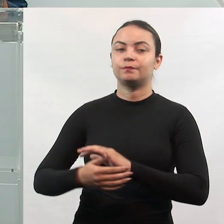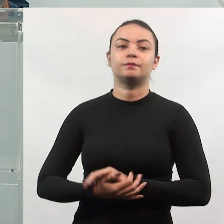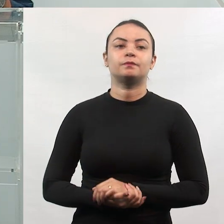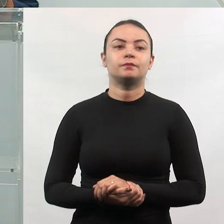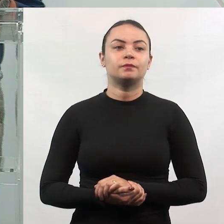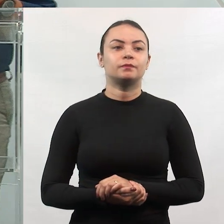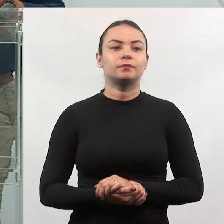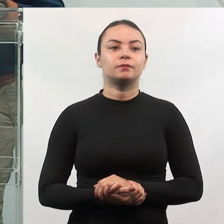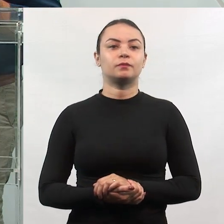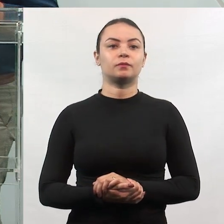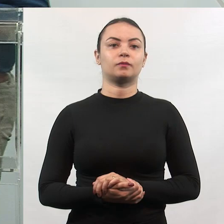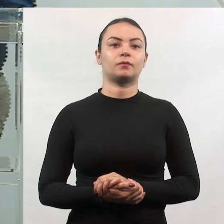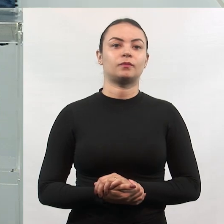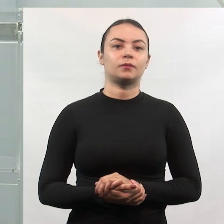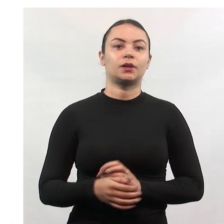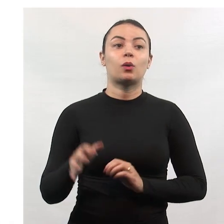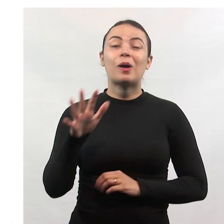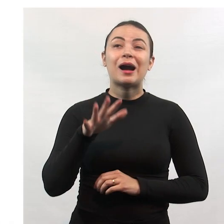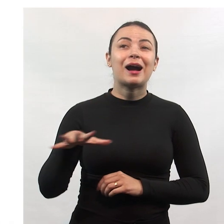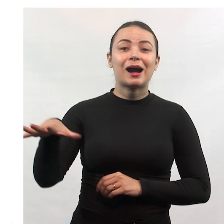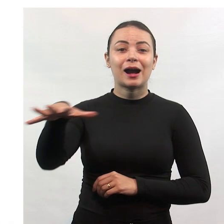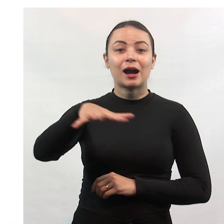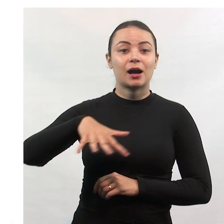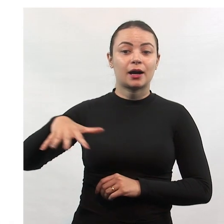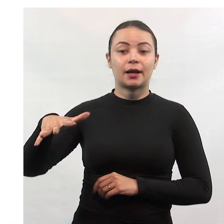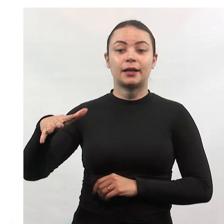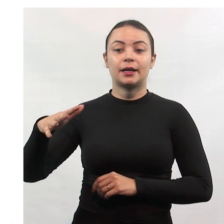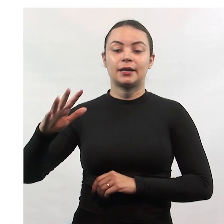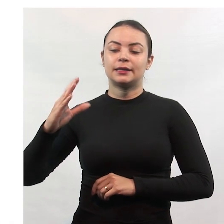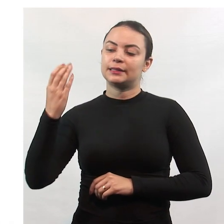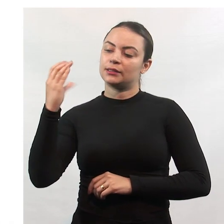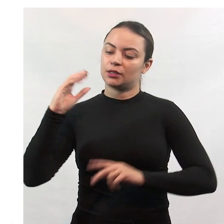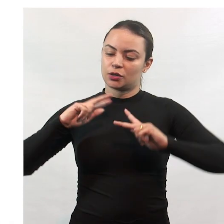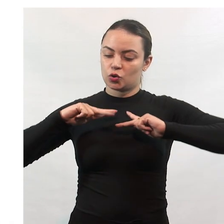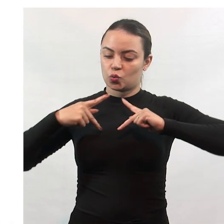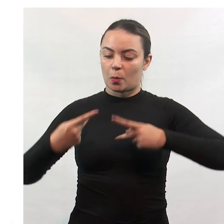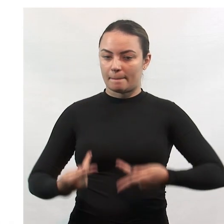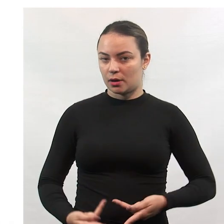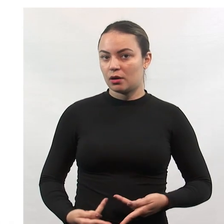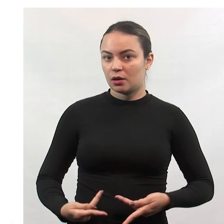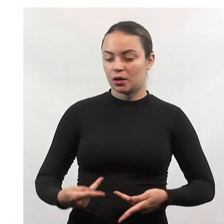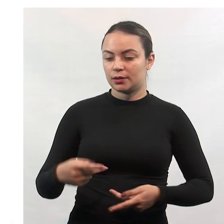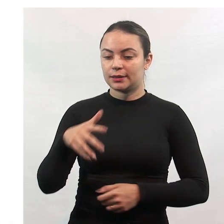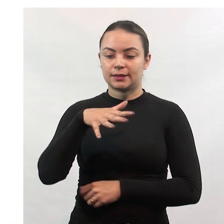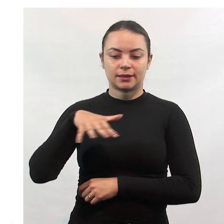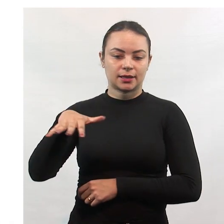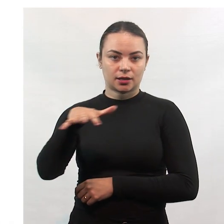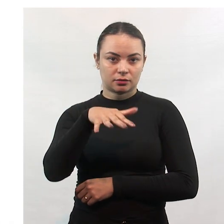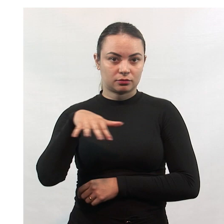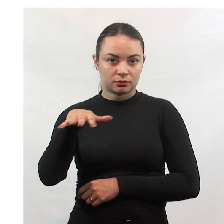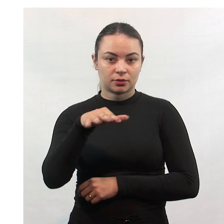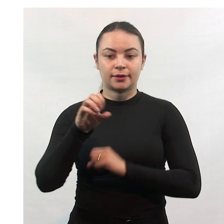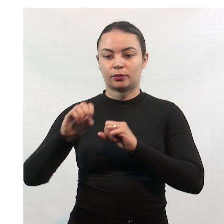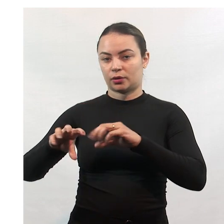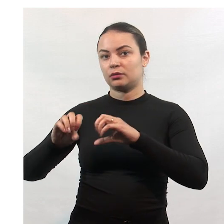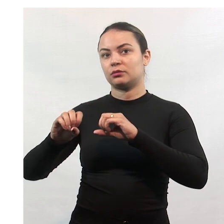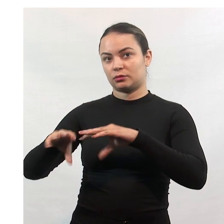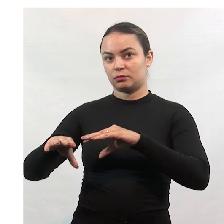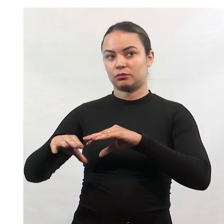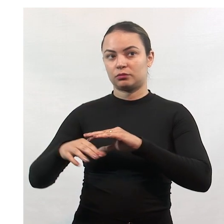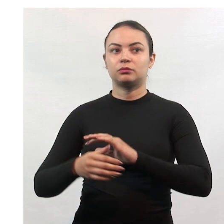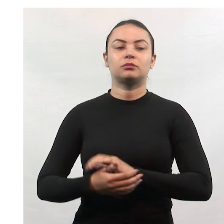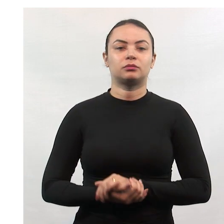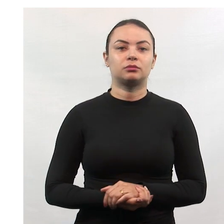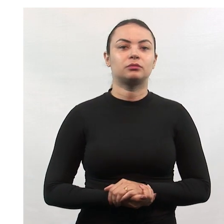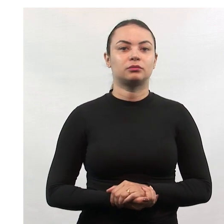humanas, tá? Então, voltando aqui, ó, a definição do tema. A área, no caso do que a gente está trabalhando, é as ciências